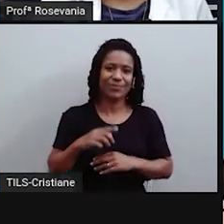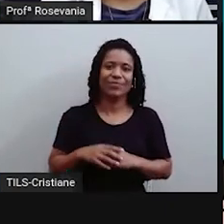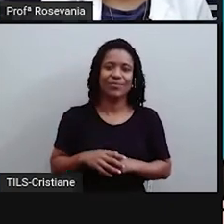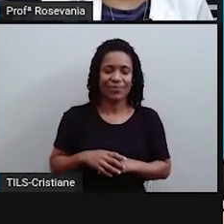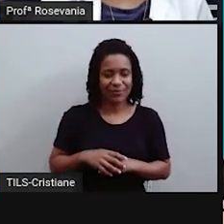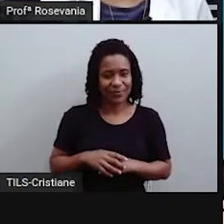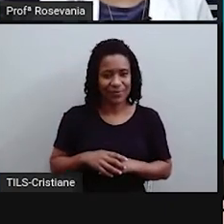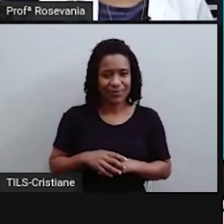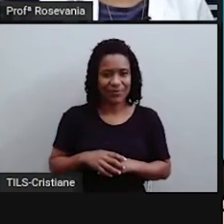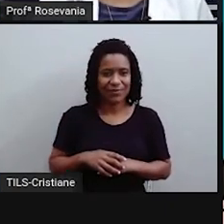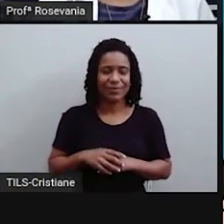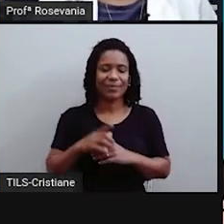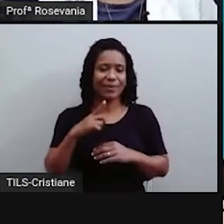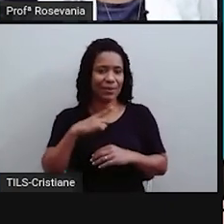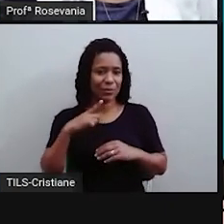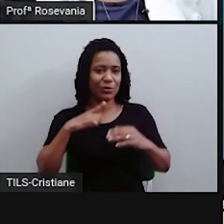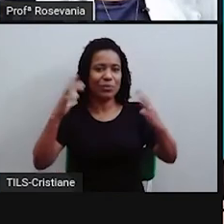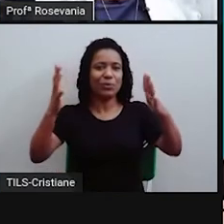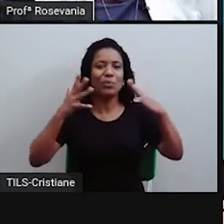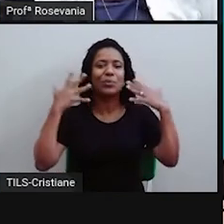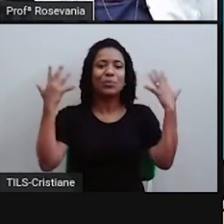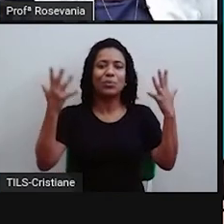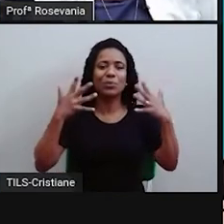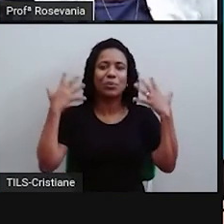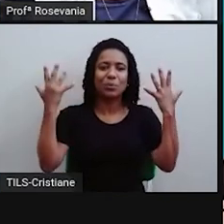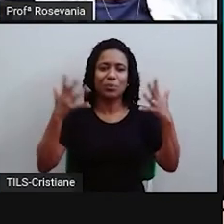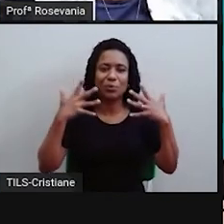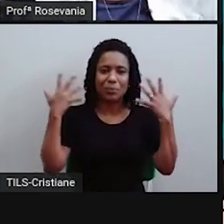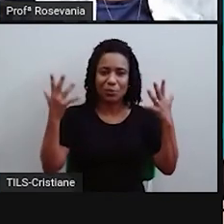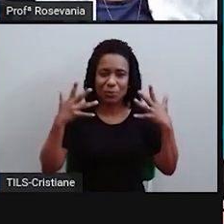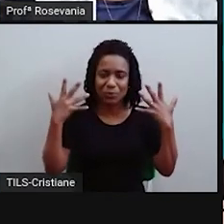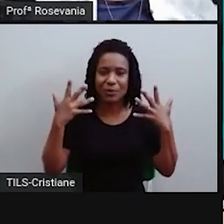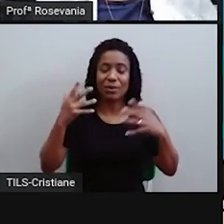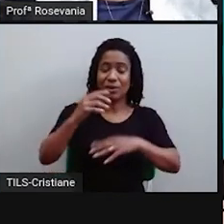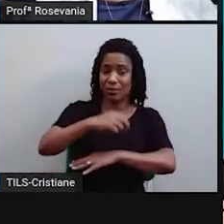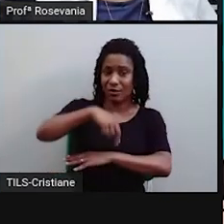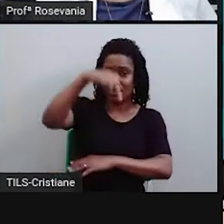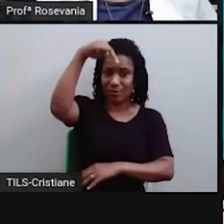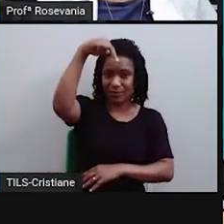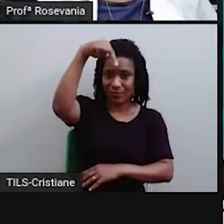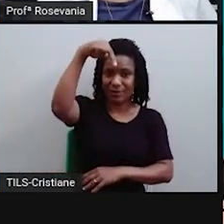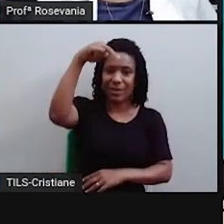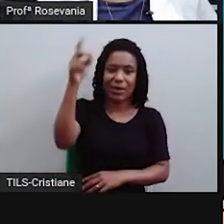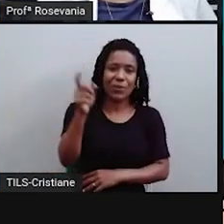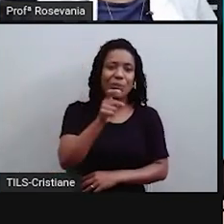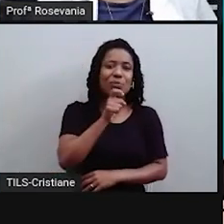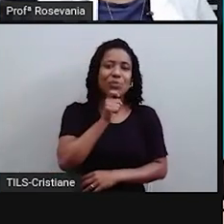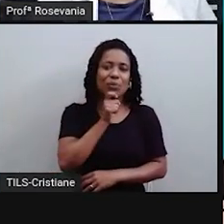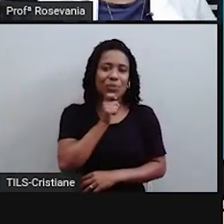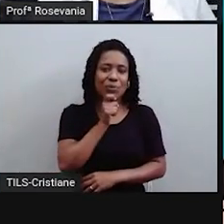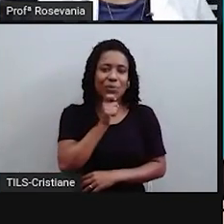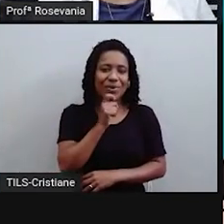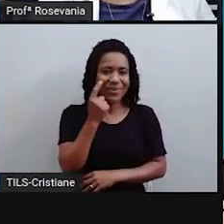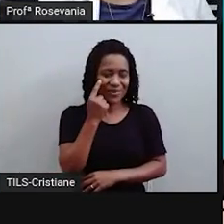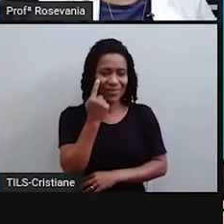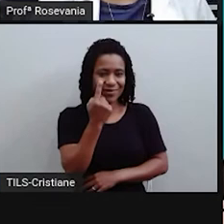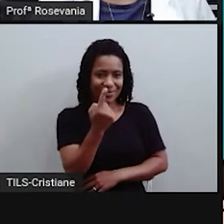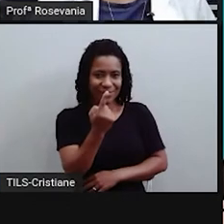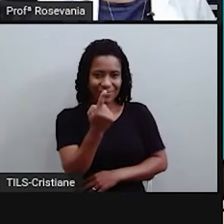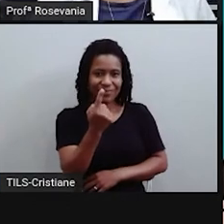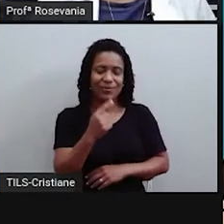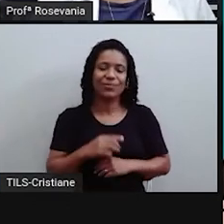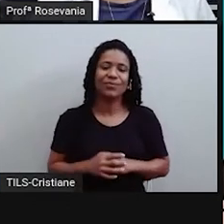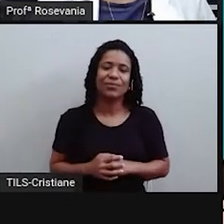Brasil, verão, no caso do, né, do hemisfério norte é o inverno, né, que aqui a gente tem a inclinaçãozinha